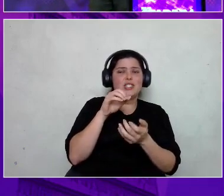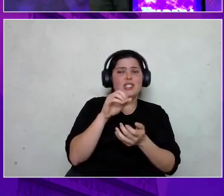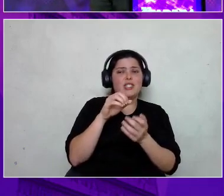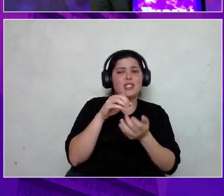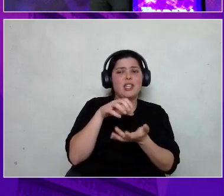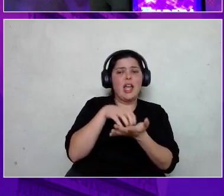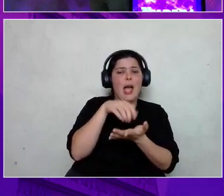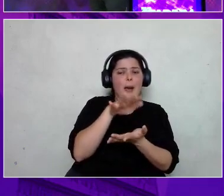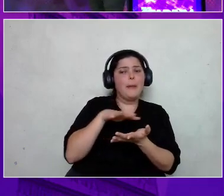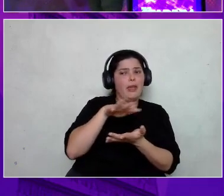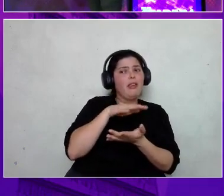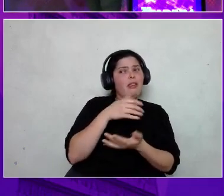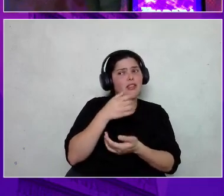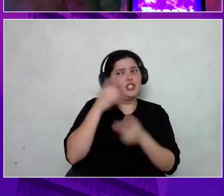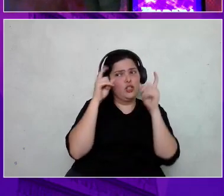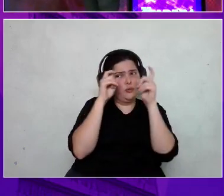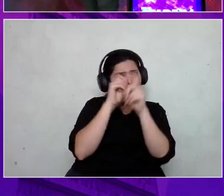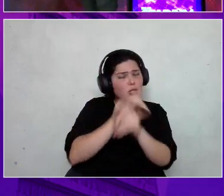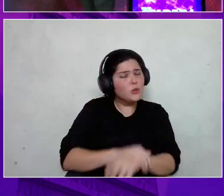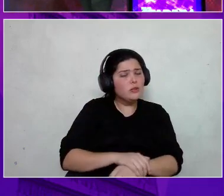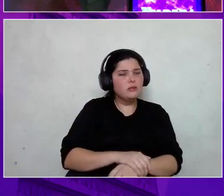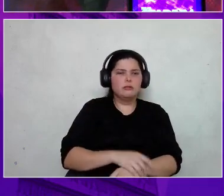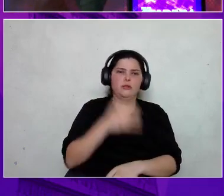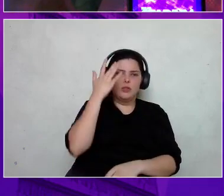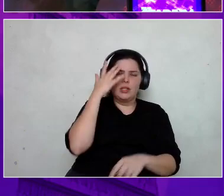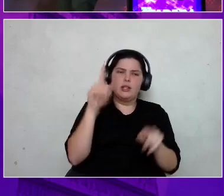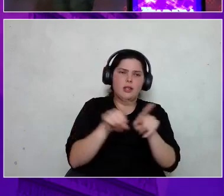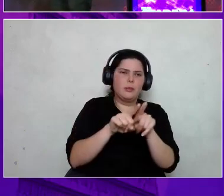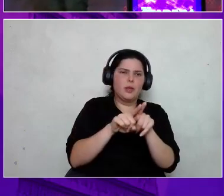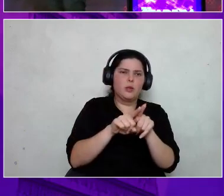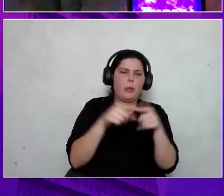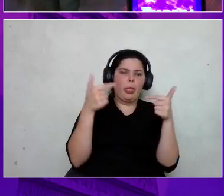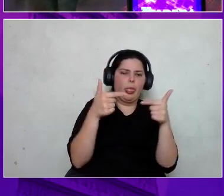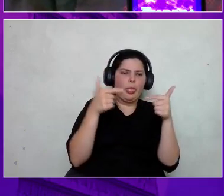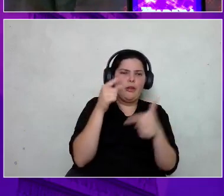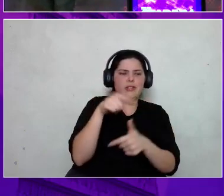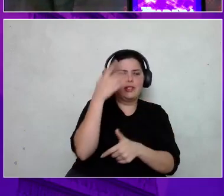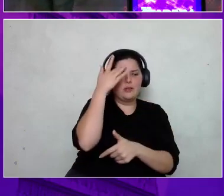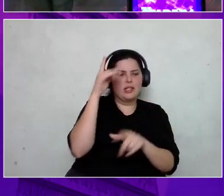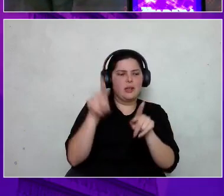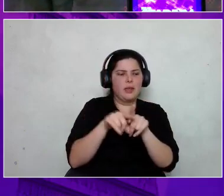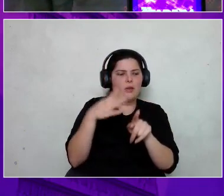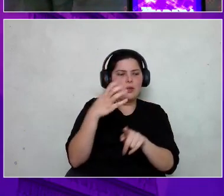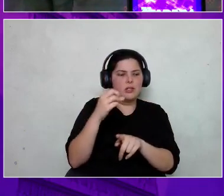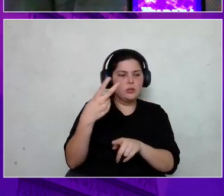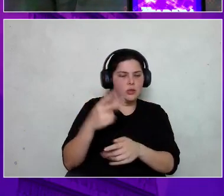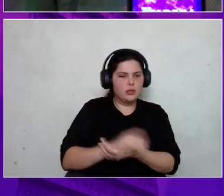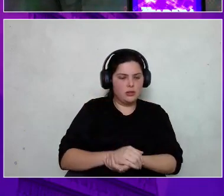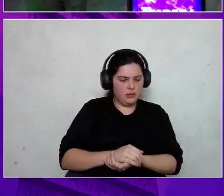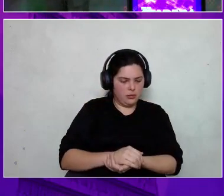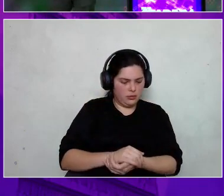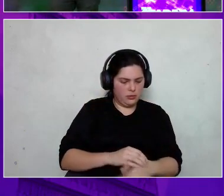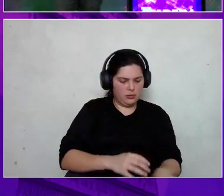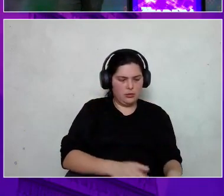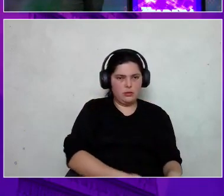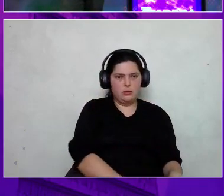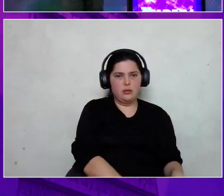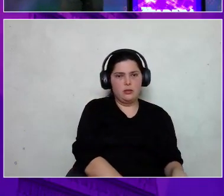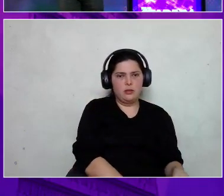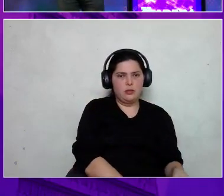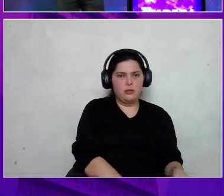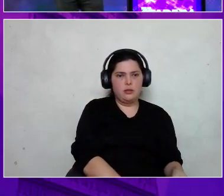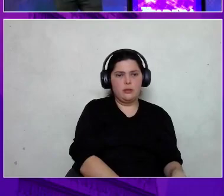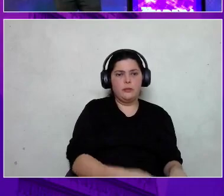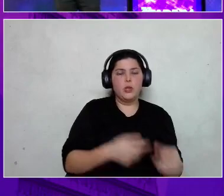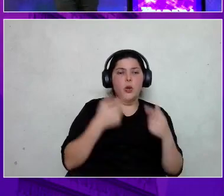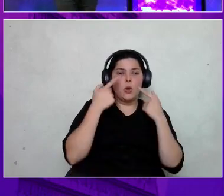Mas eu também não lembro, tá? Eu tô zoando vocês, mas eu também não lembro o que é 402. Mas olhando praticamente, a gente vê,